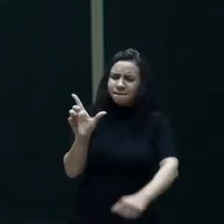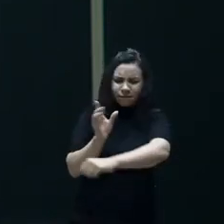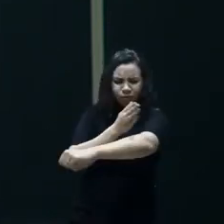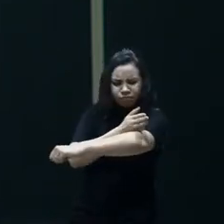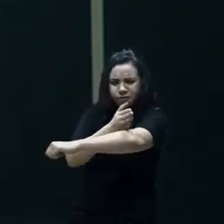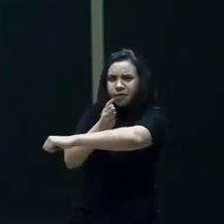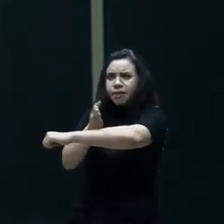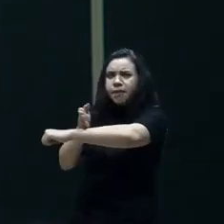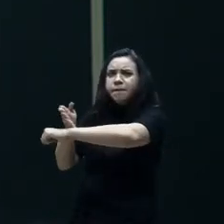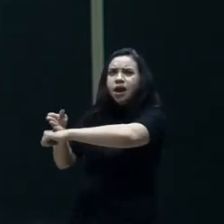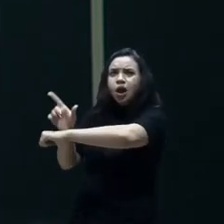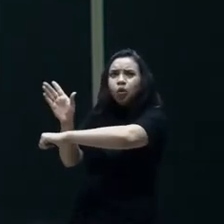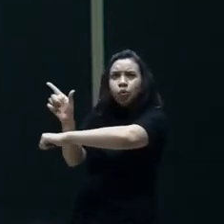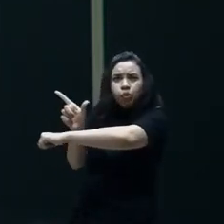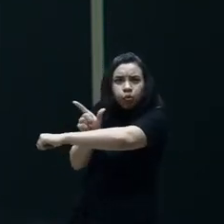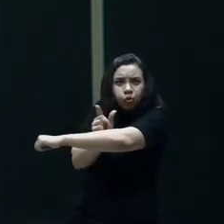Muitos de nós,